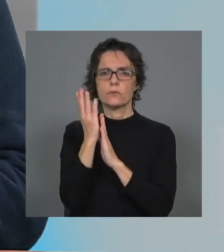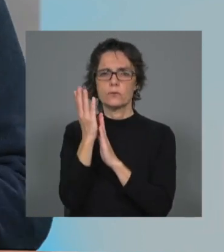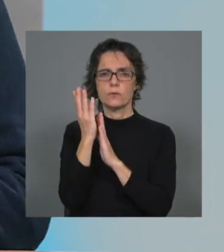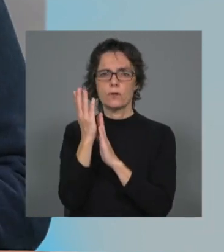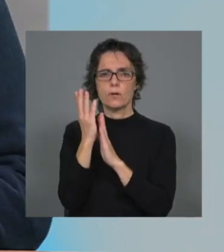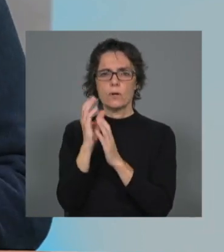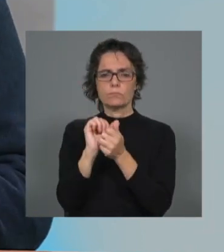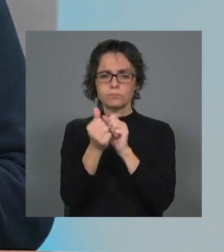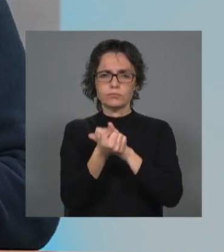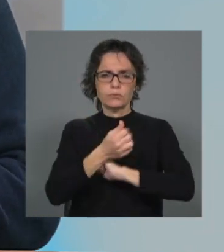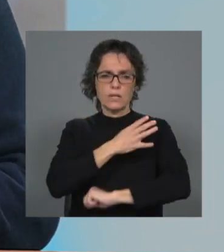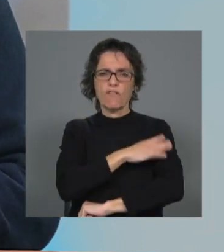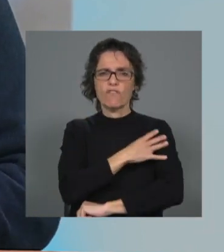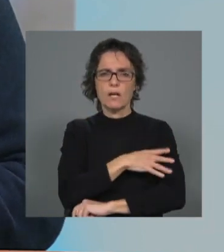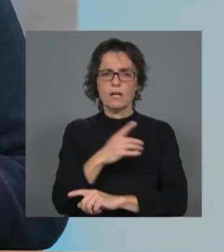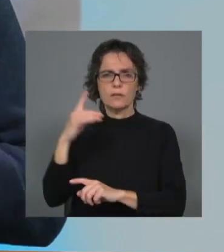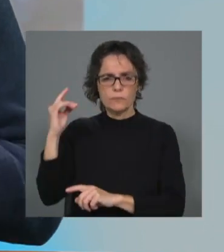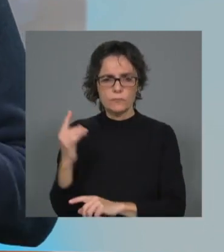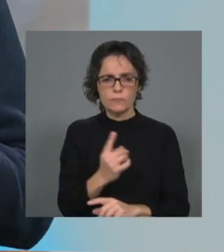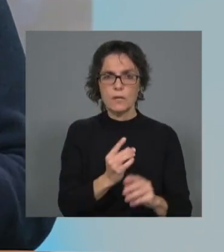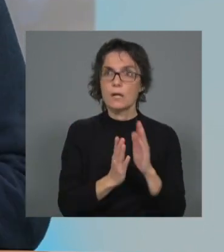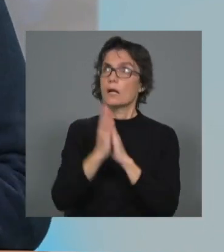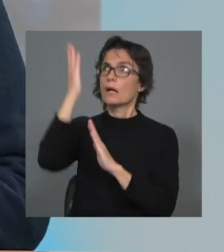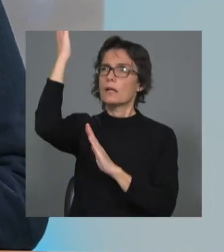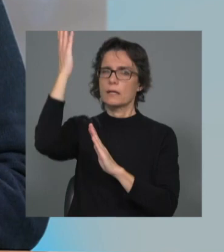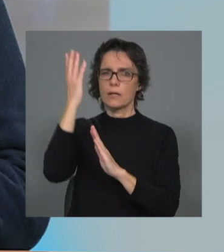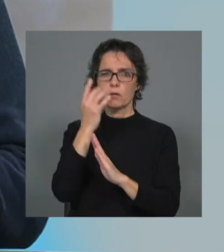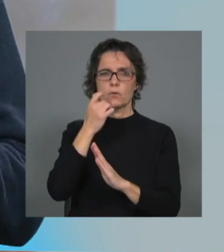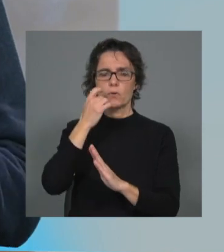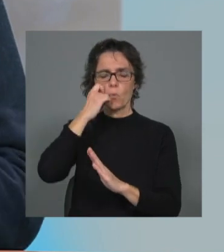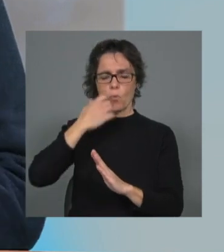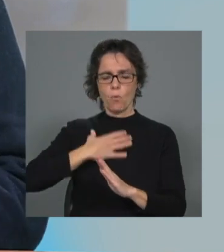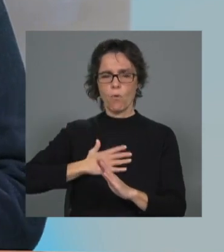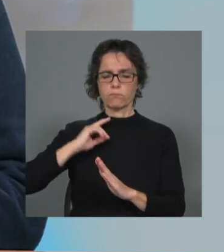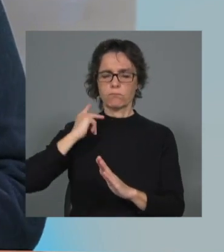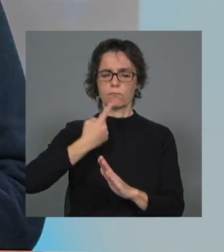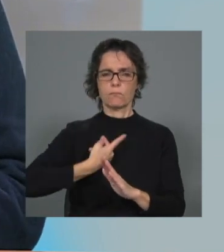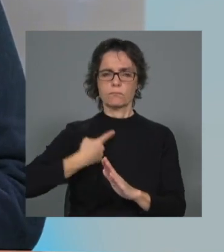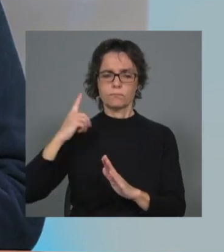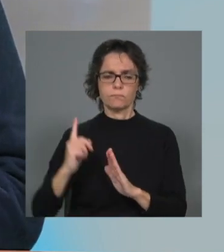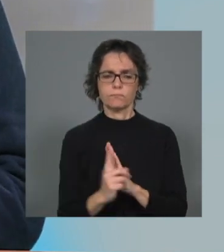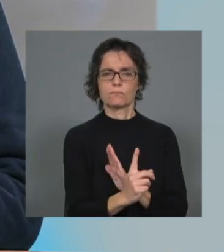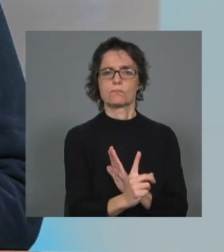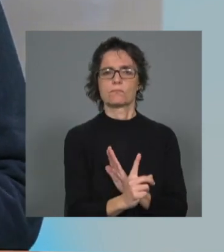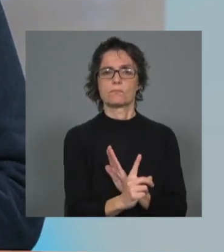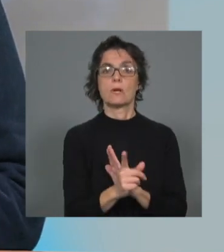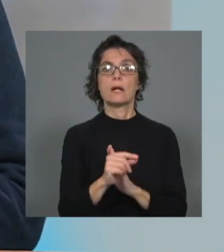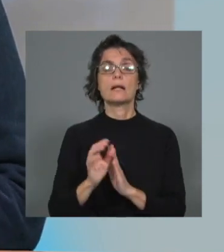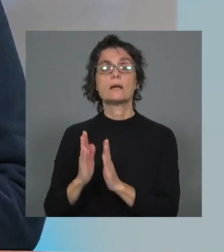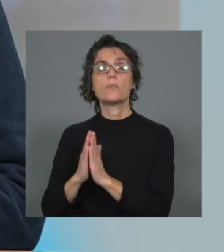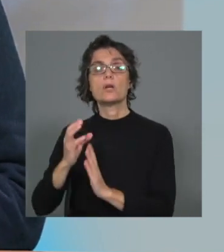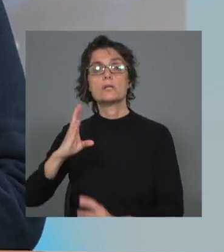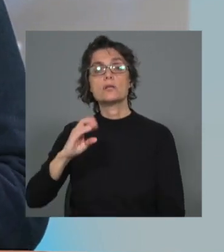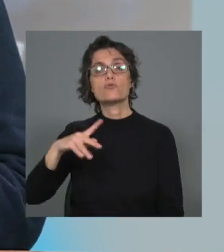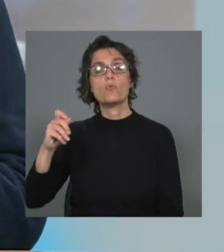frágil, abdicando da sua soberania divina, mas também o próprio prólogo de São João que nós lemos no dia de